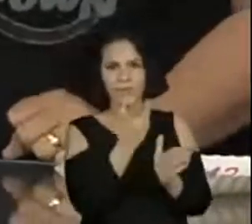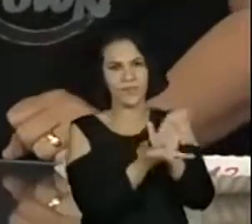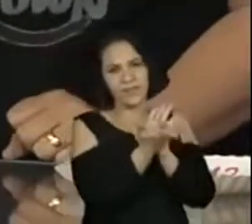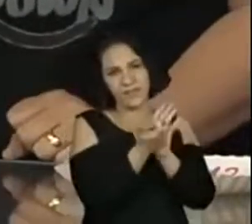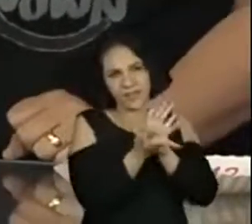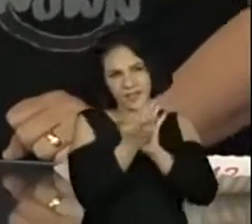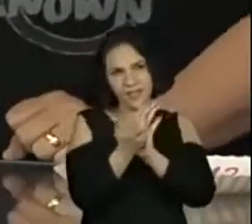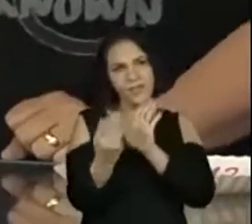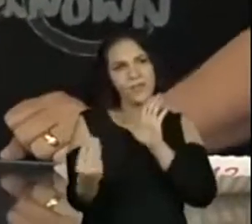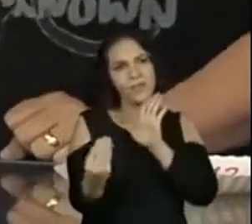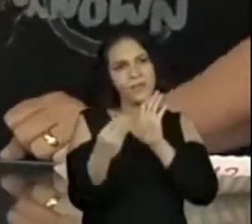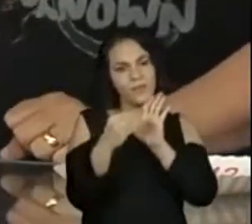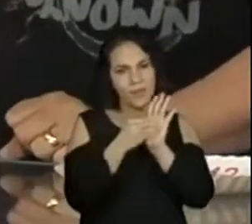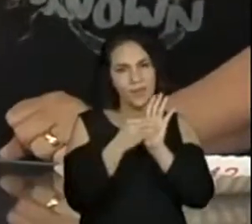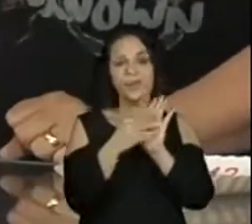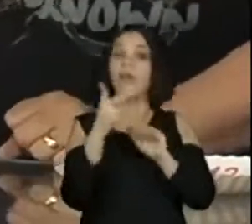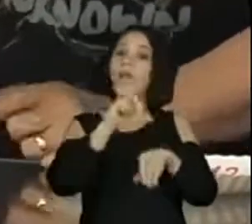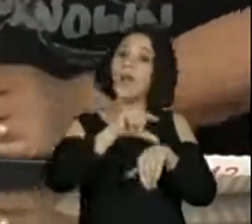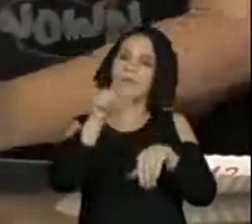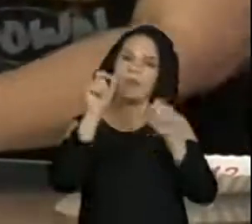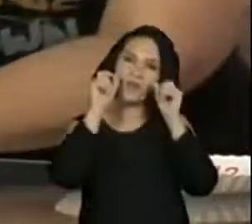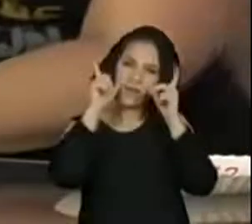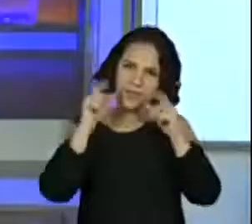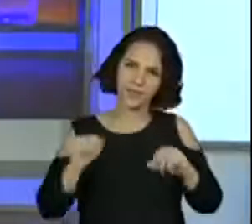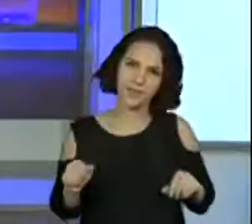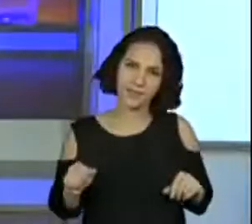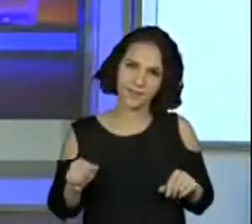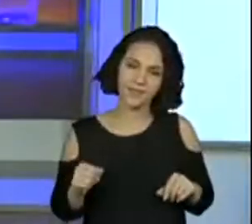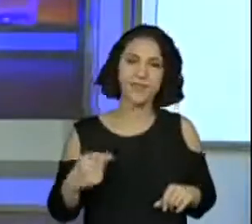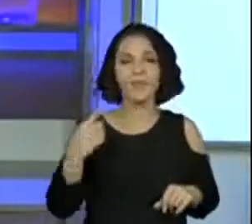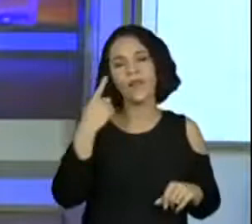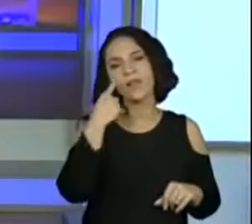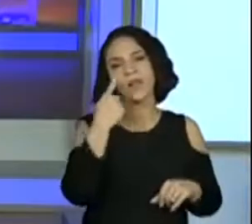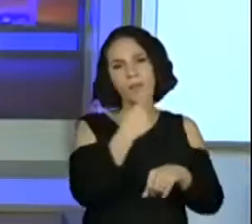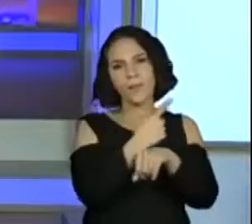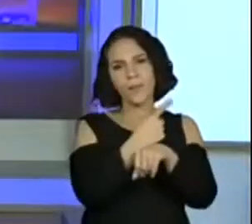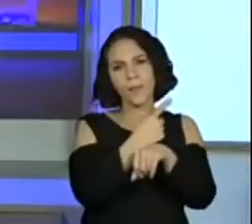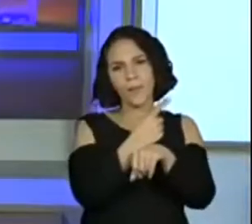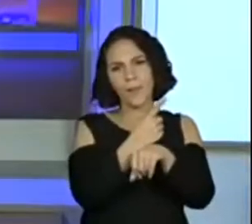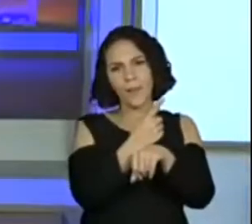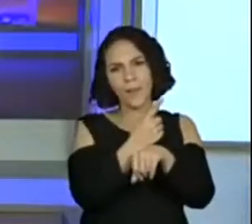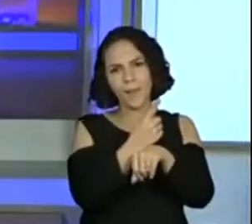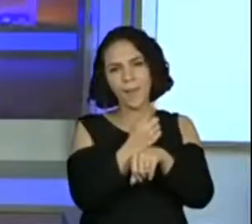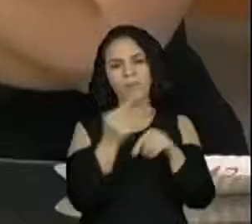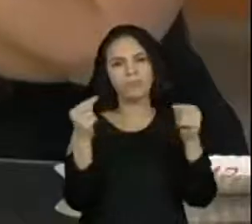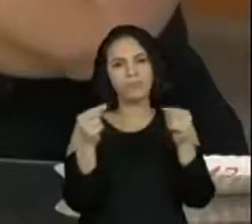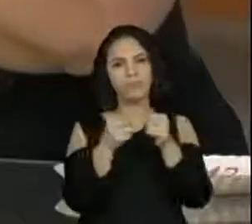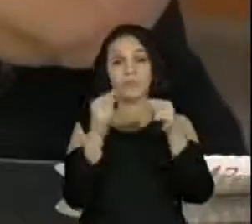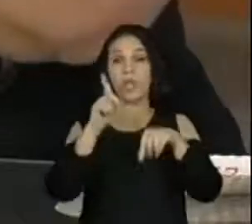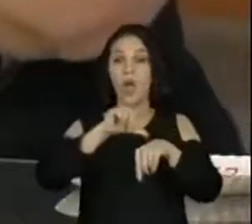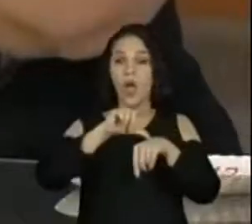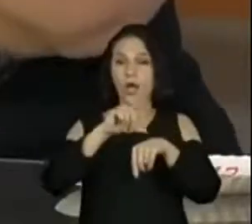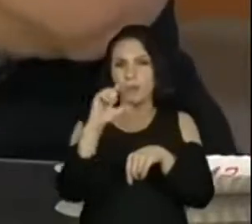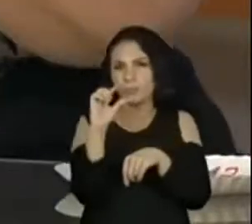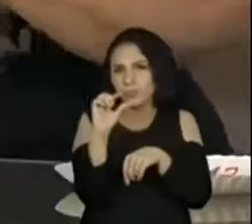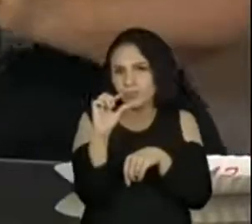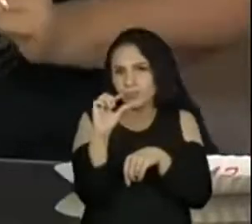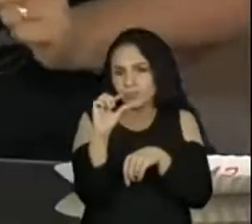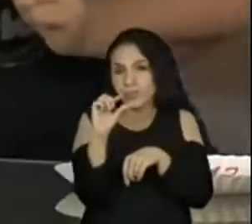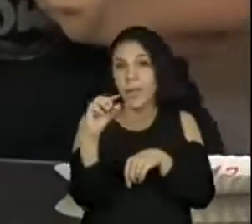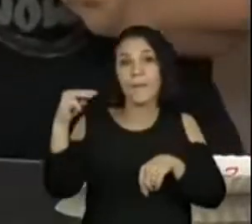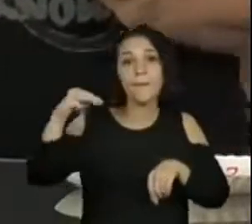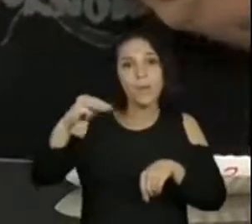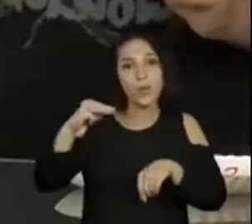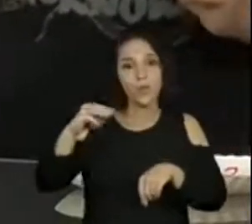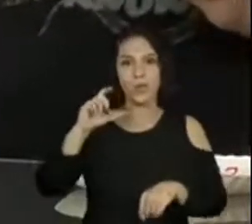vai marcar a hora que você acorda. Ponteiro pequeno apontando na hora e o ponteiro grande apontando